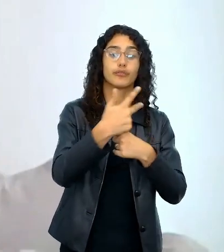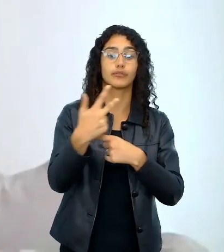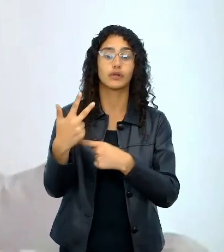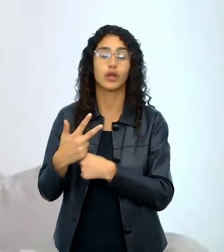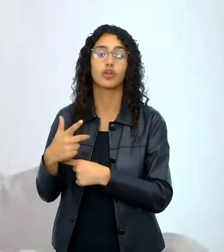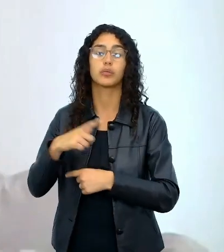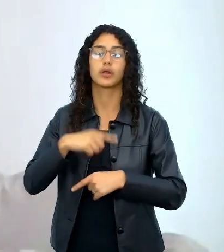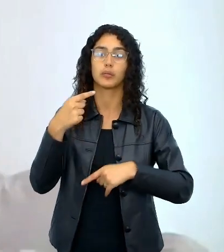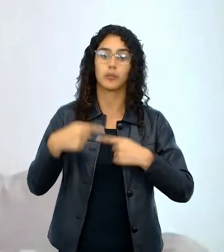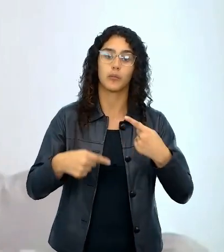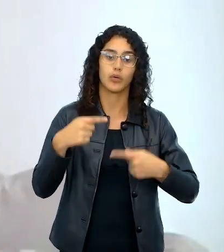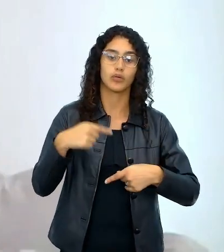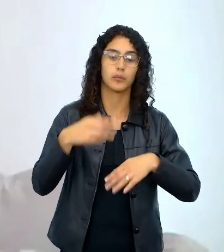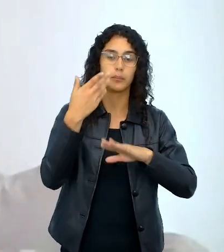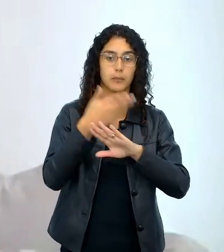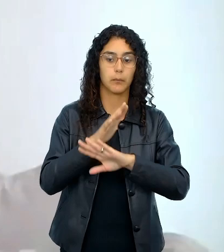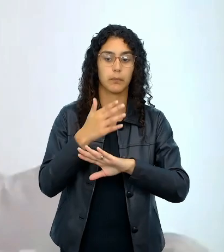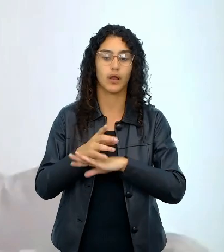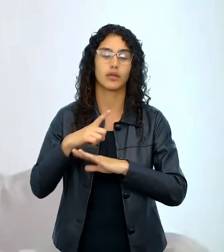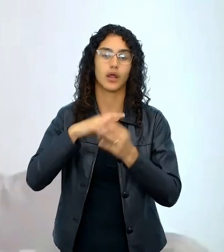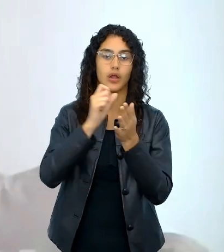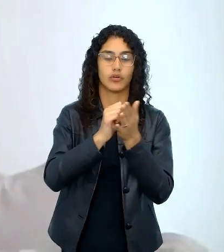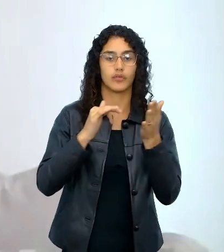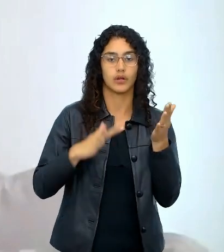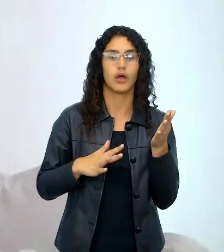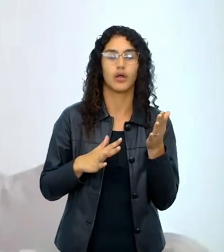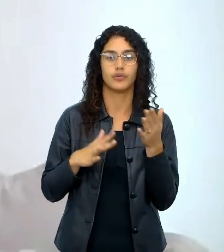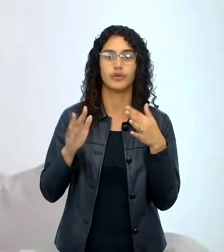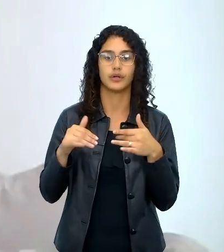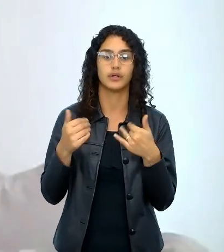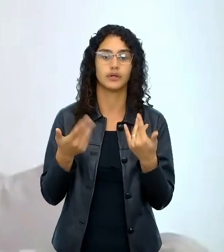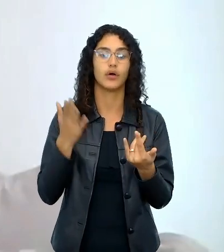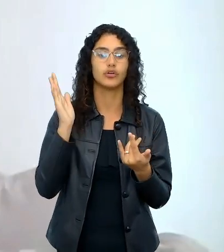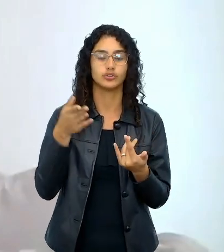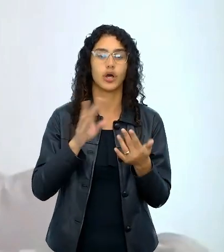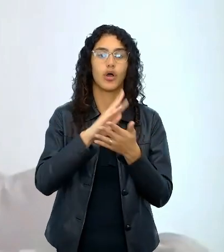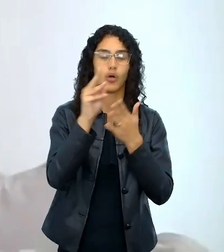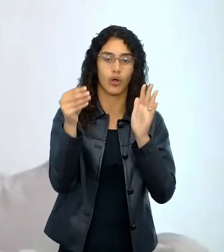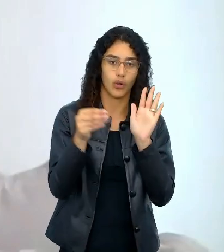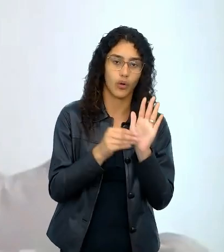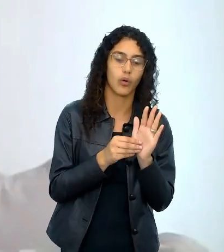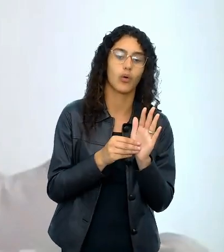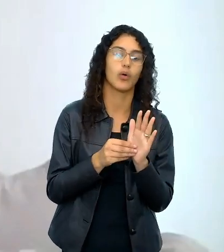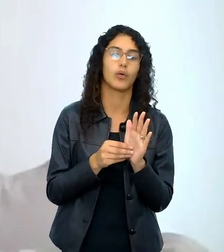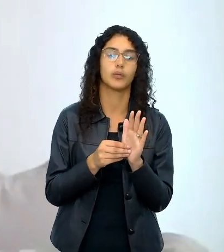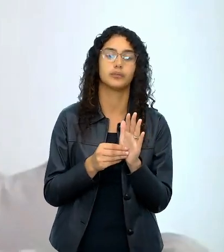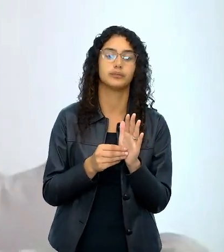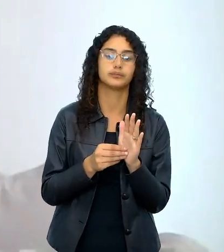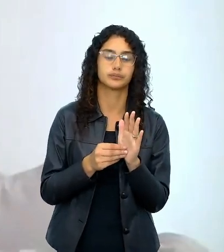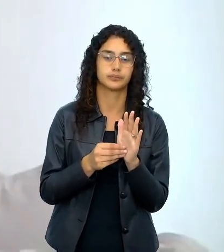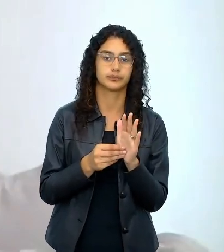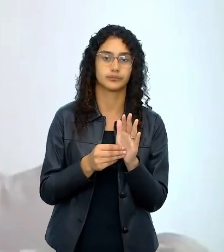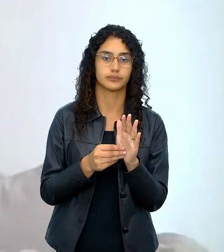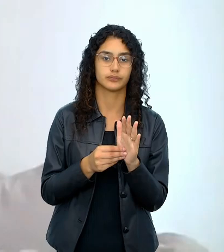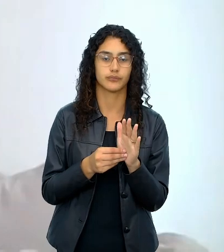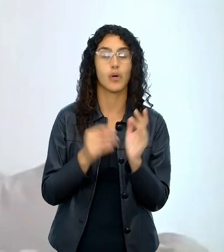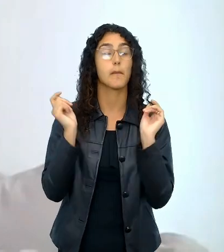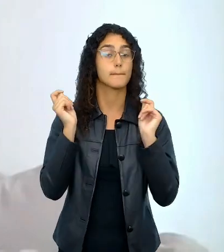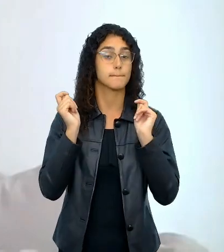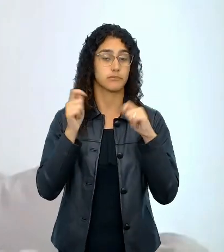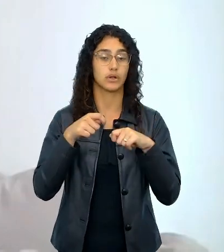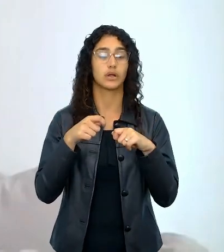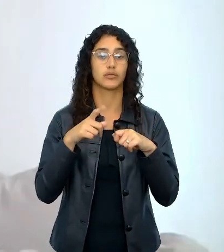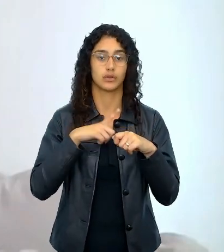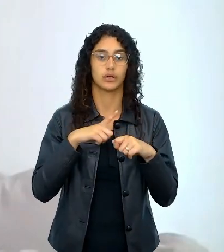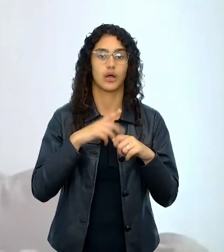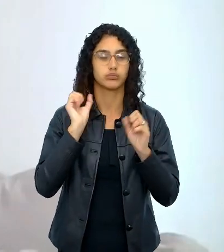assistir sobre uma prática, uma atividade prática. Então, já coloquei aqui, já anotei como uma possível,